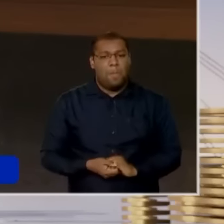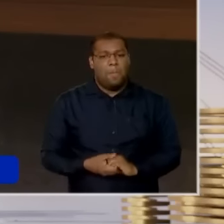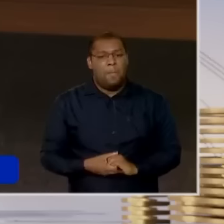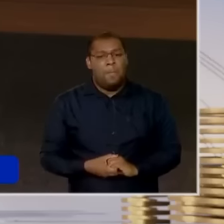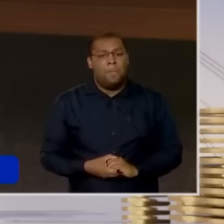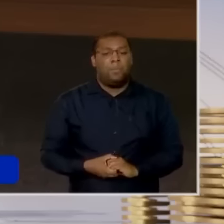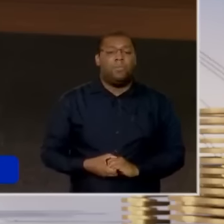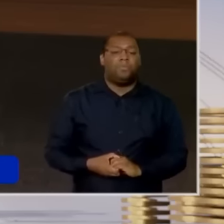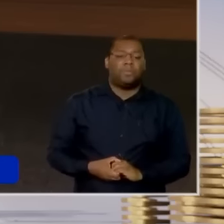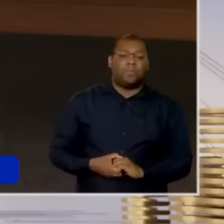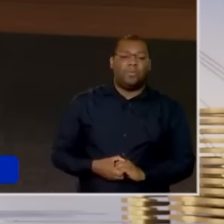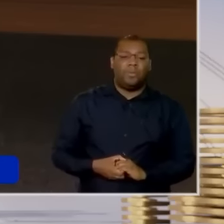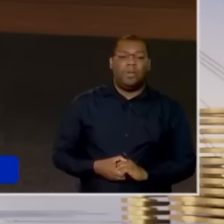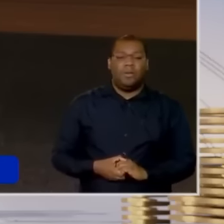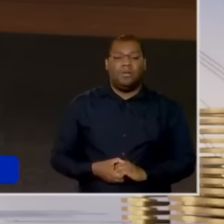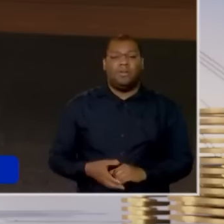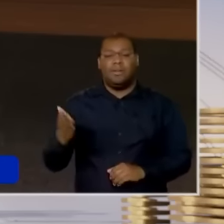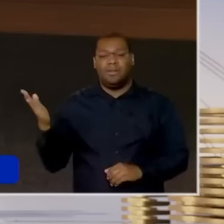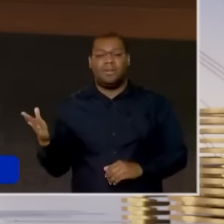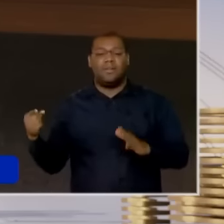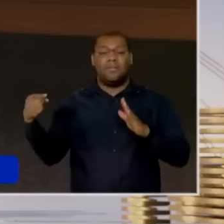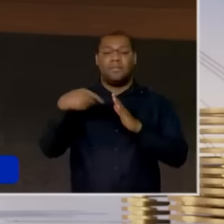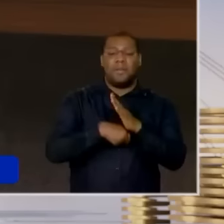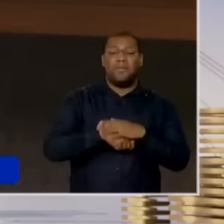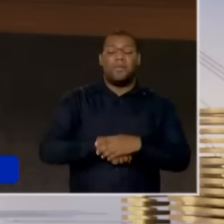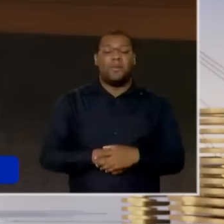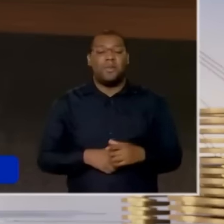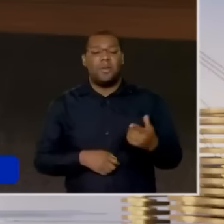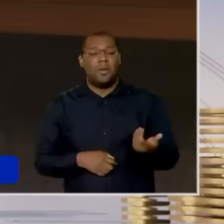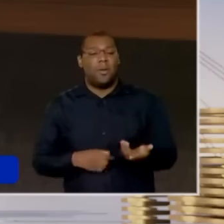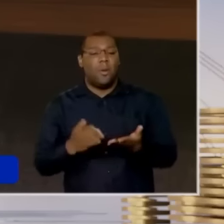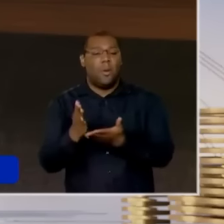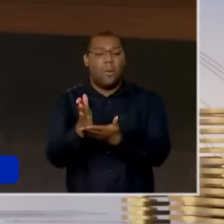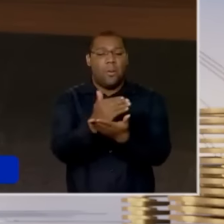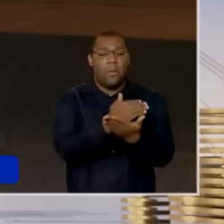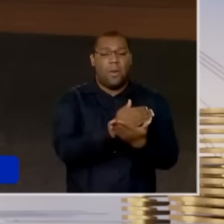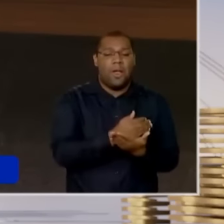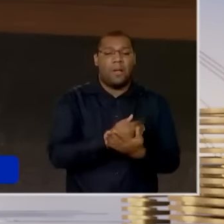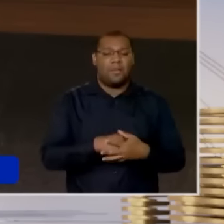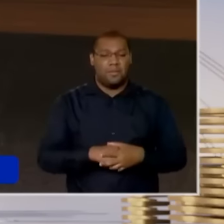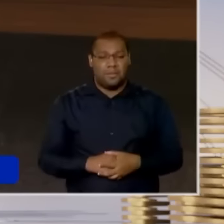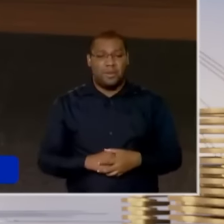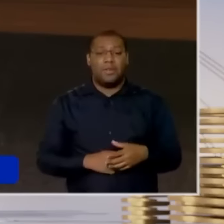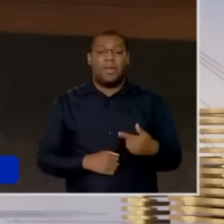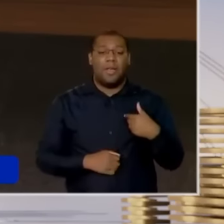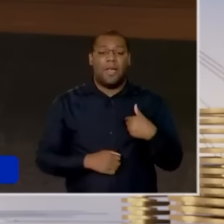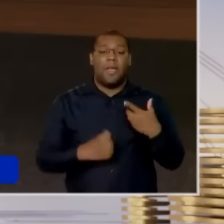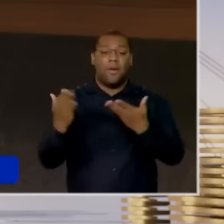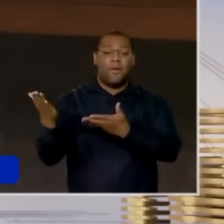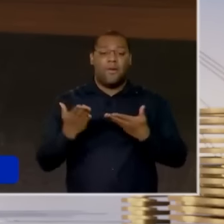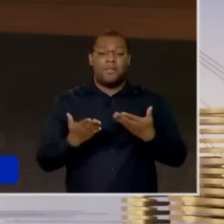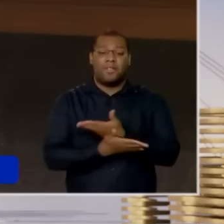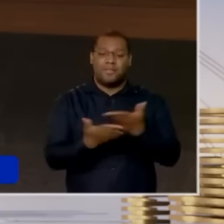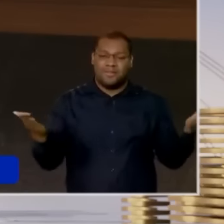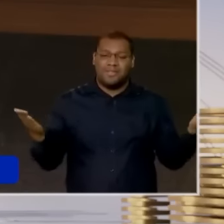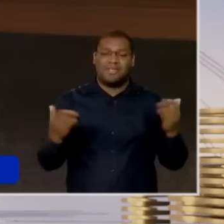o que se produz em serviços e tal, não dá para pagar a dívida interna. Foi no primeiro governo Lula que houve o